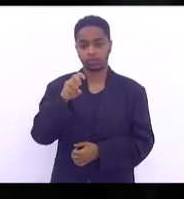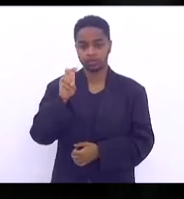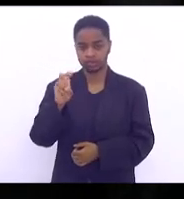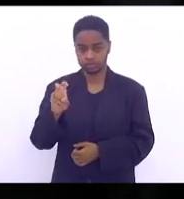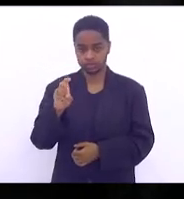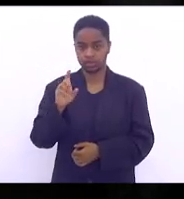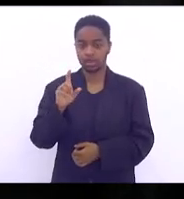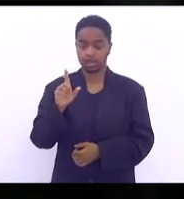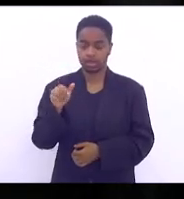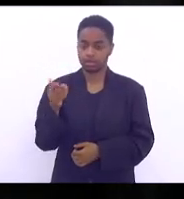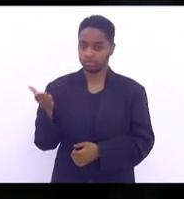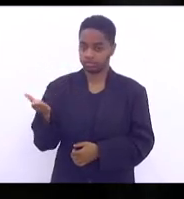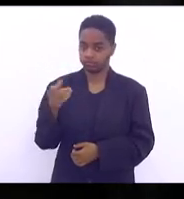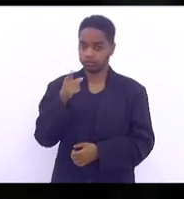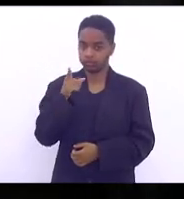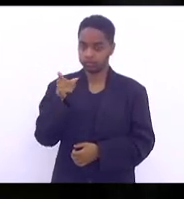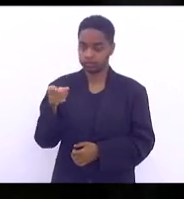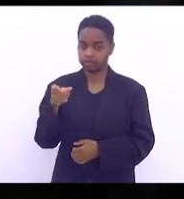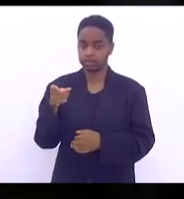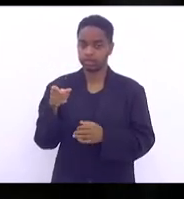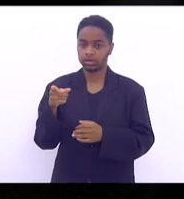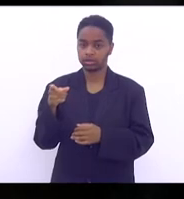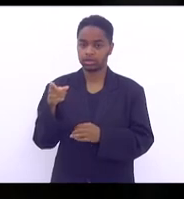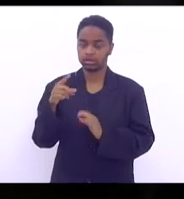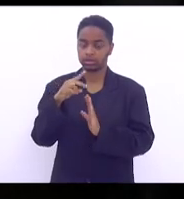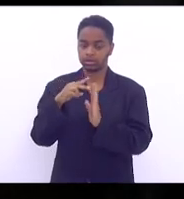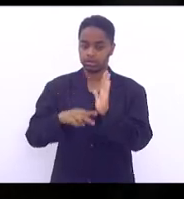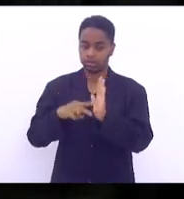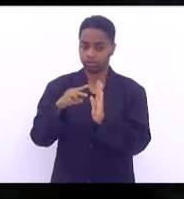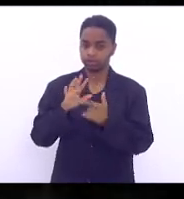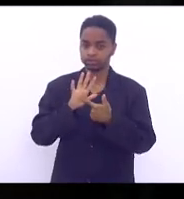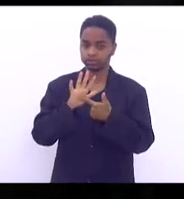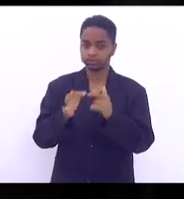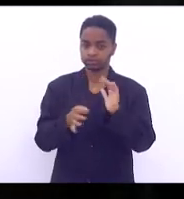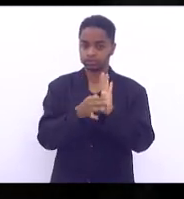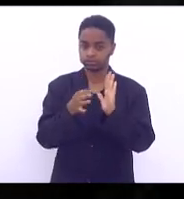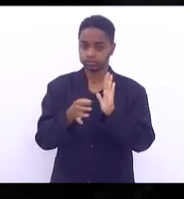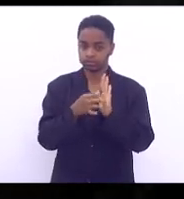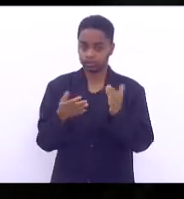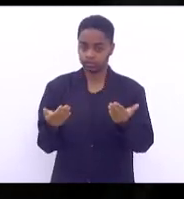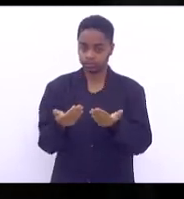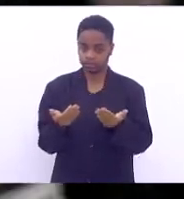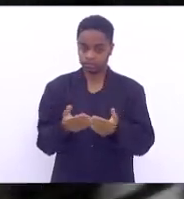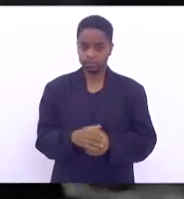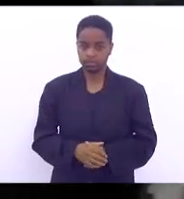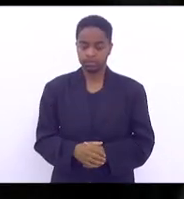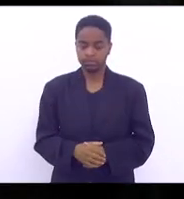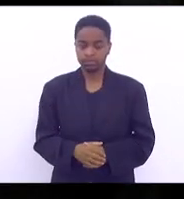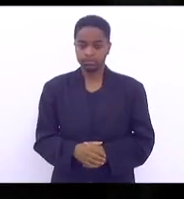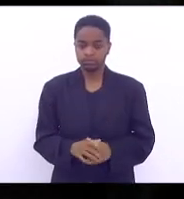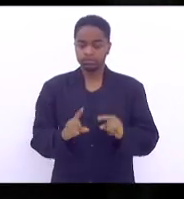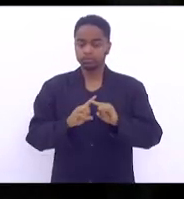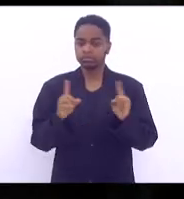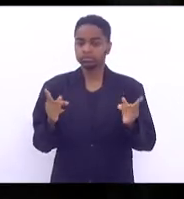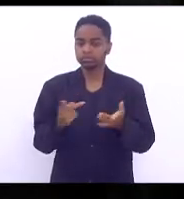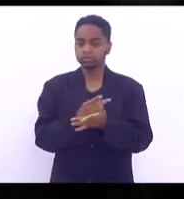essa que Vossa Excelência está dando parecer. Ocorre que a